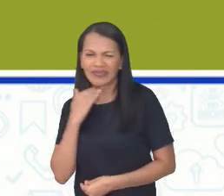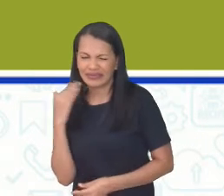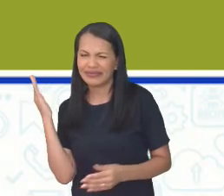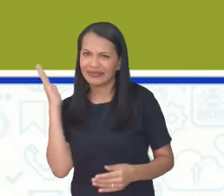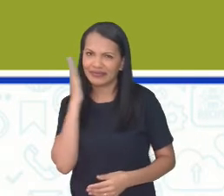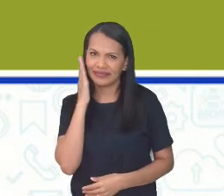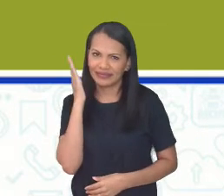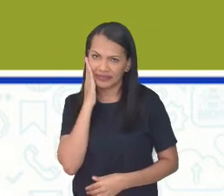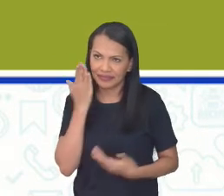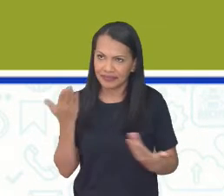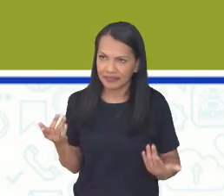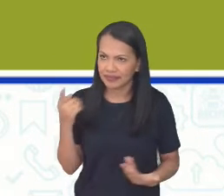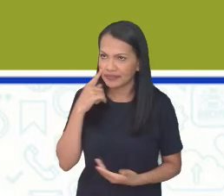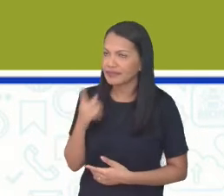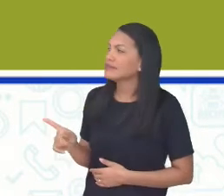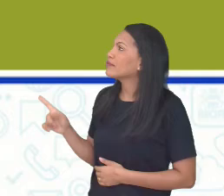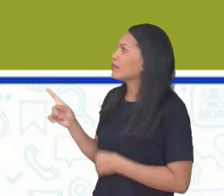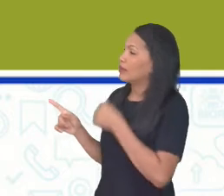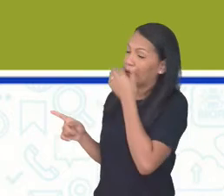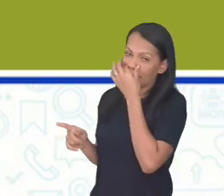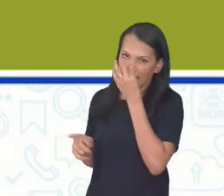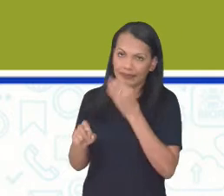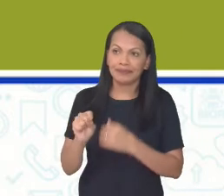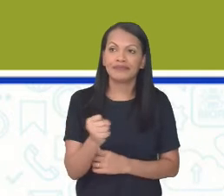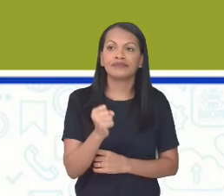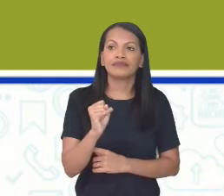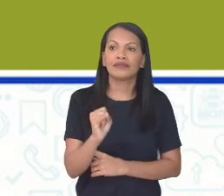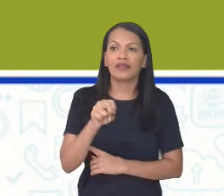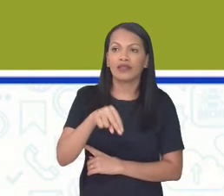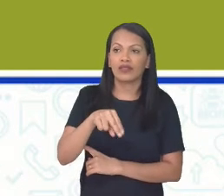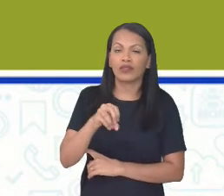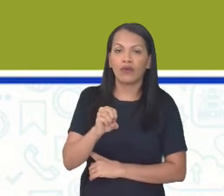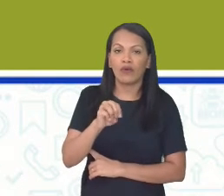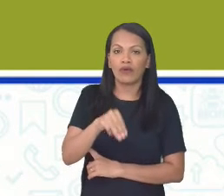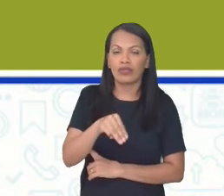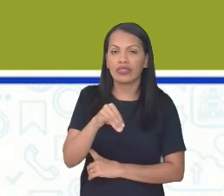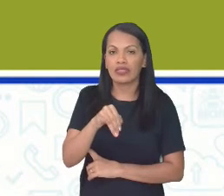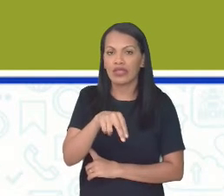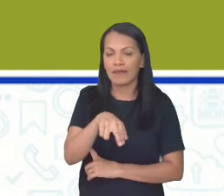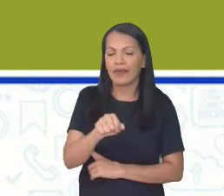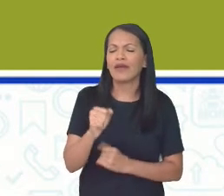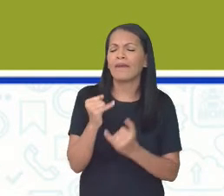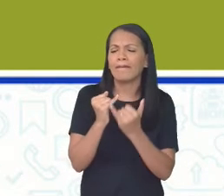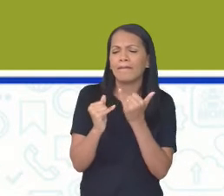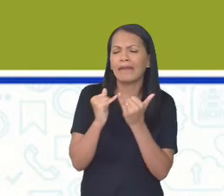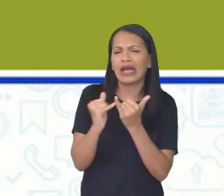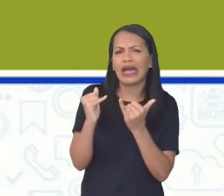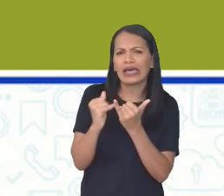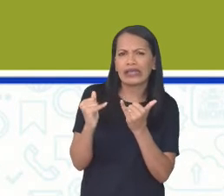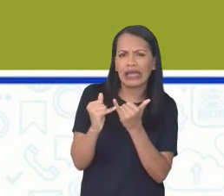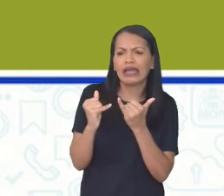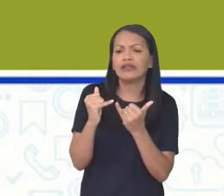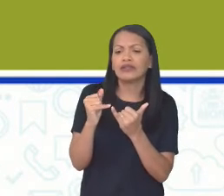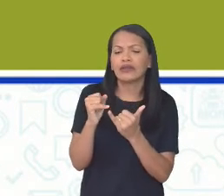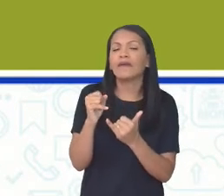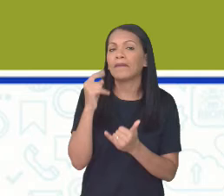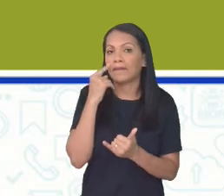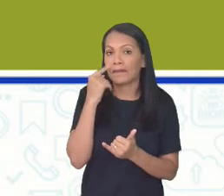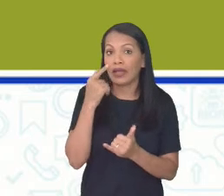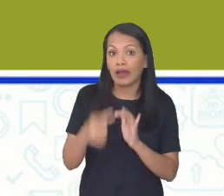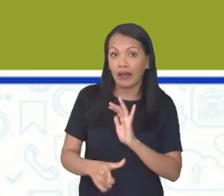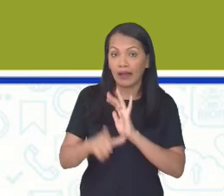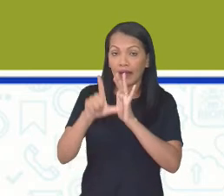com sentidos iguais ou aproximados, não é? Sinônimos que eu estava falando antes